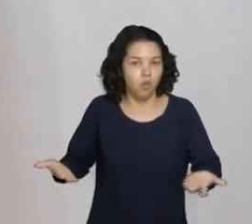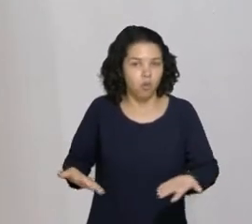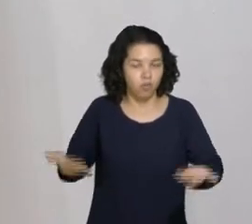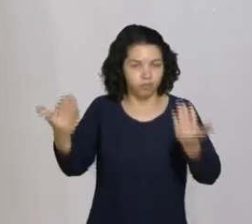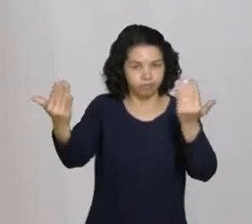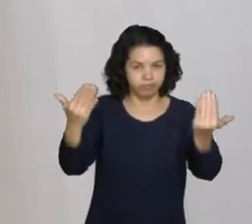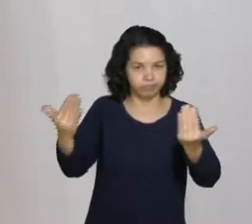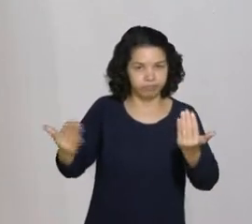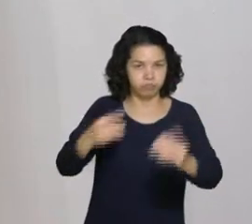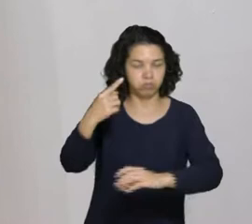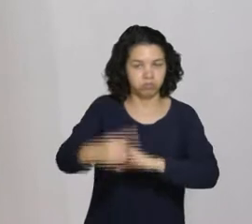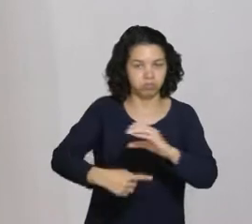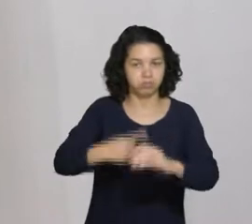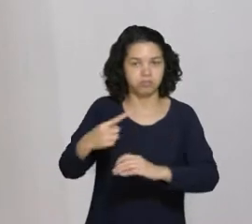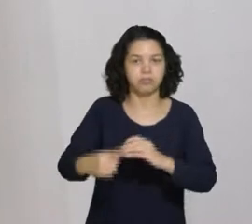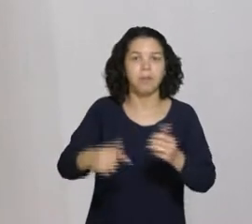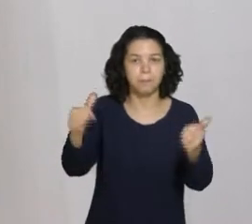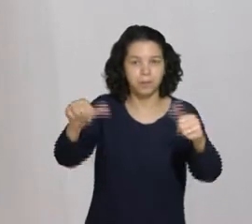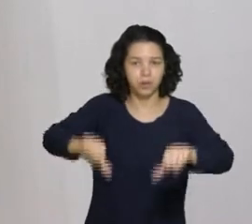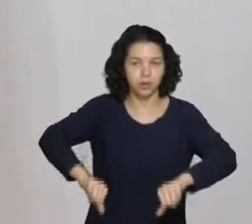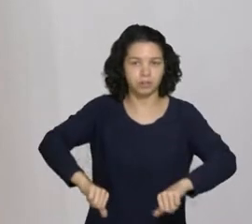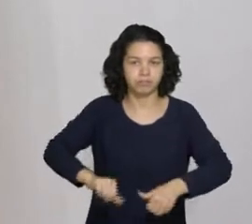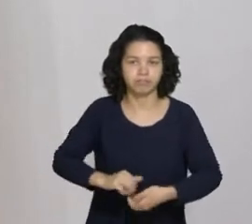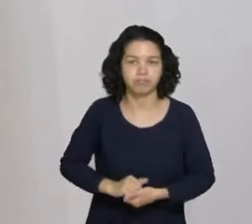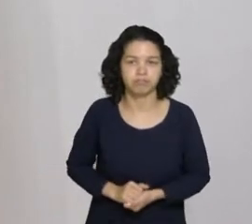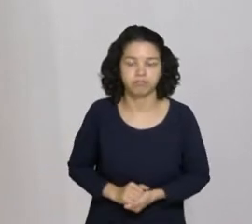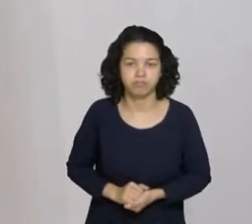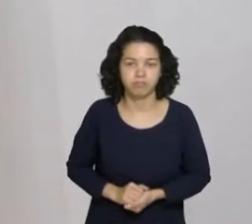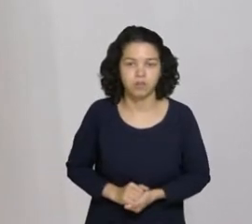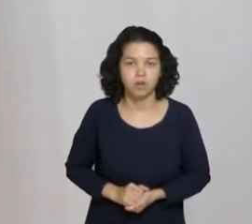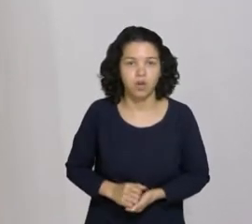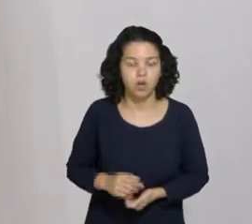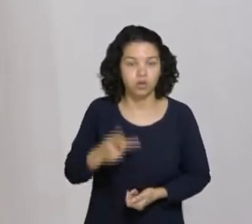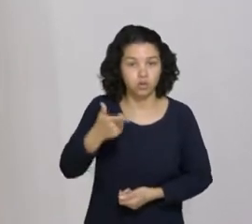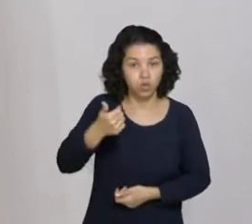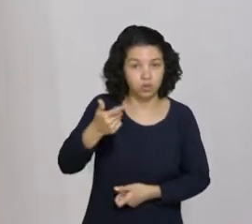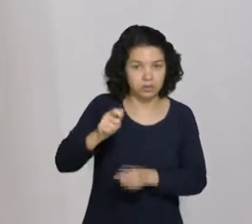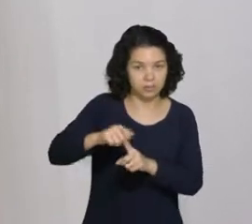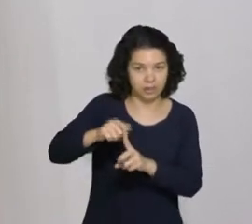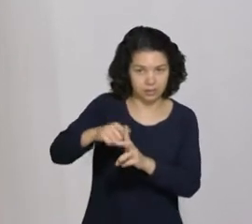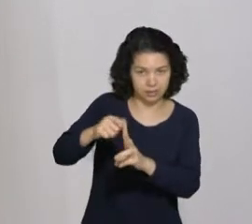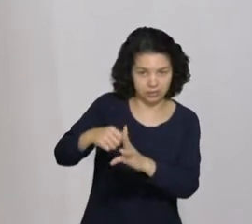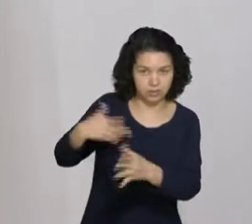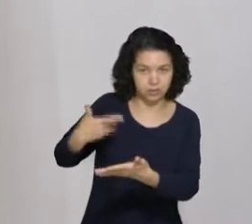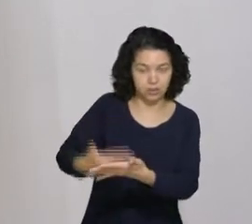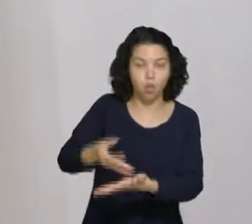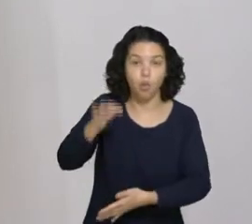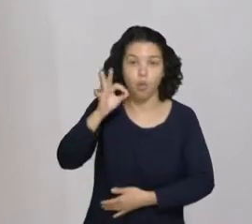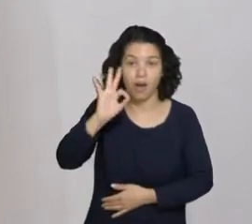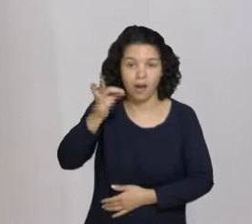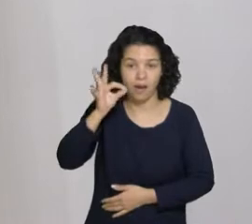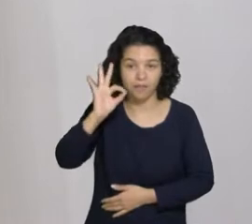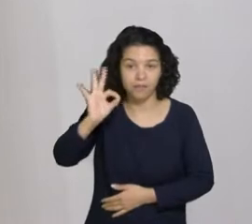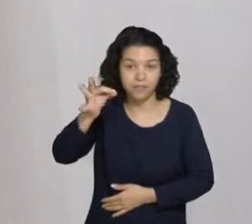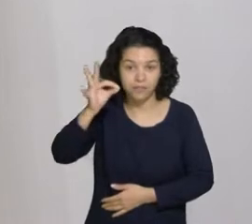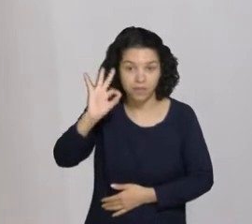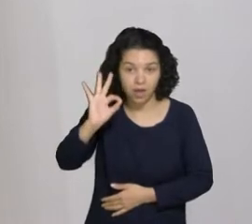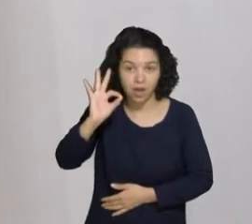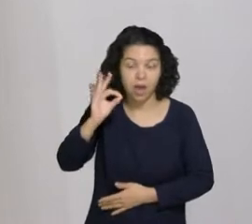infelizmente só piora e os últimos 12 meses o café aumentou